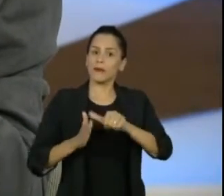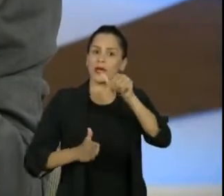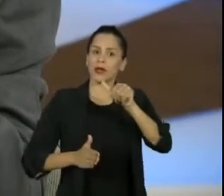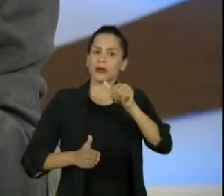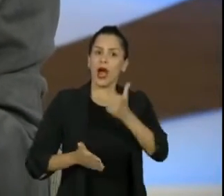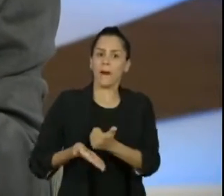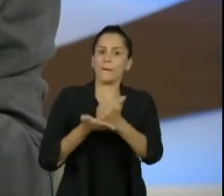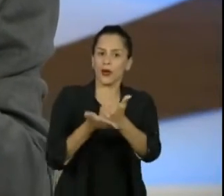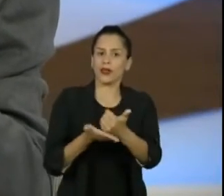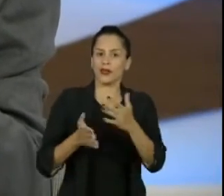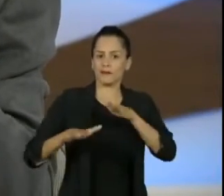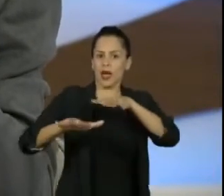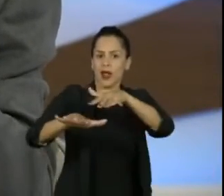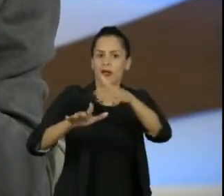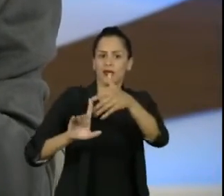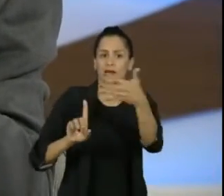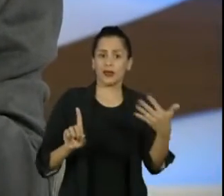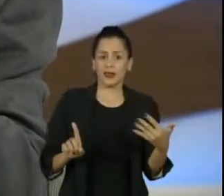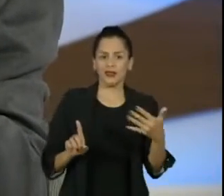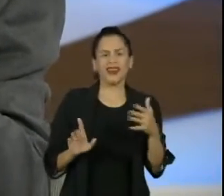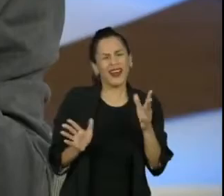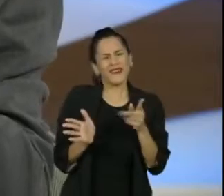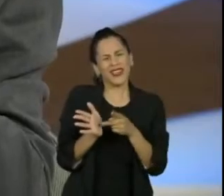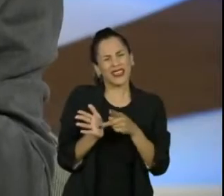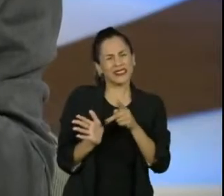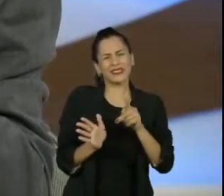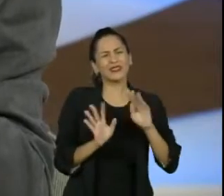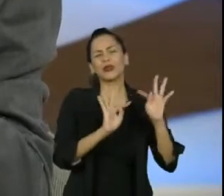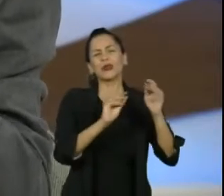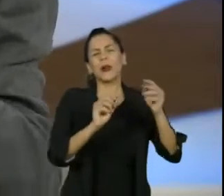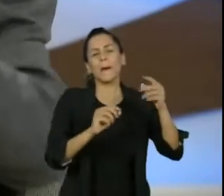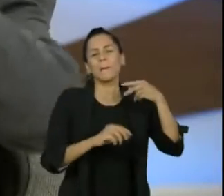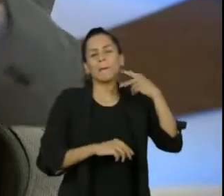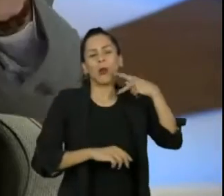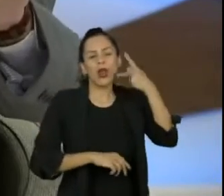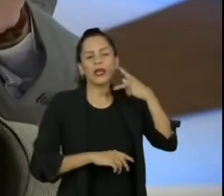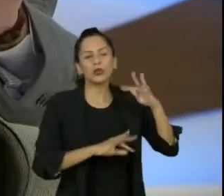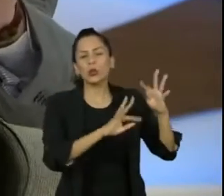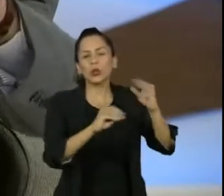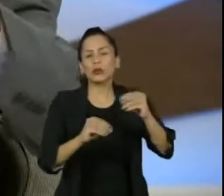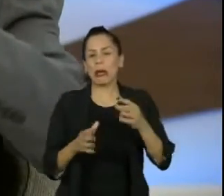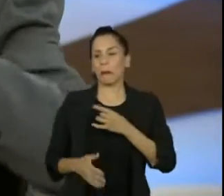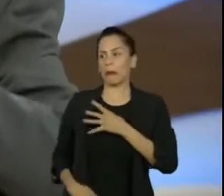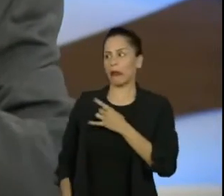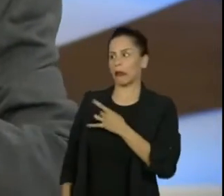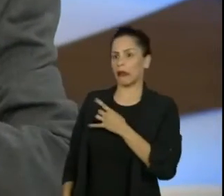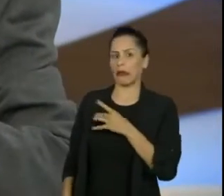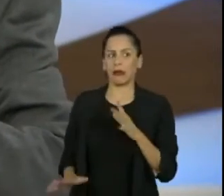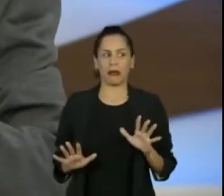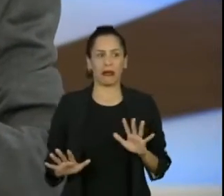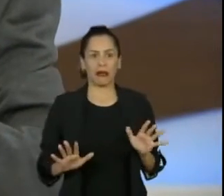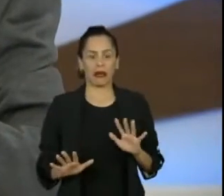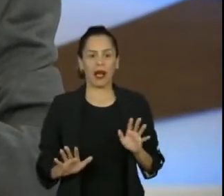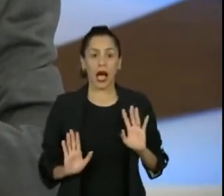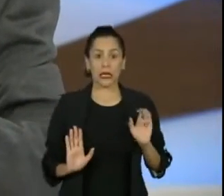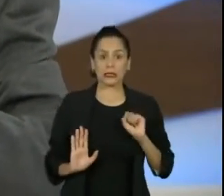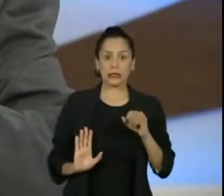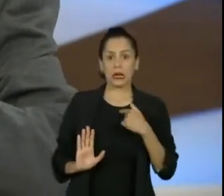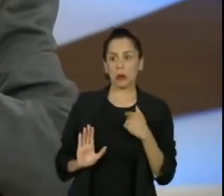medo, né? O político tem medo. Isso é uma descoberta que eu fiz. Parte dos políticos tem medo. Você mexe com o gay, o evangélico vai te